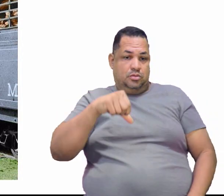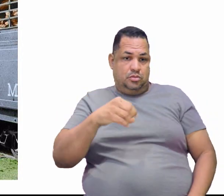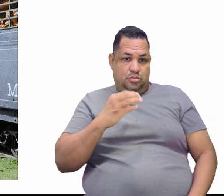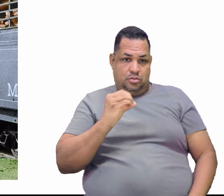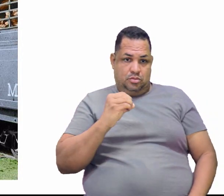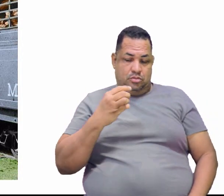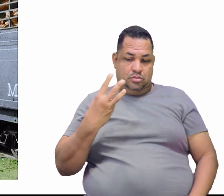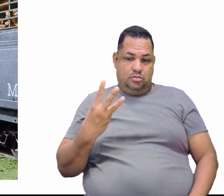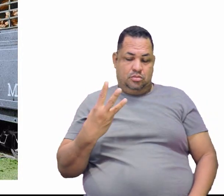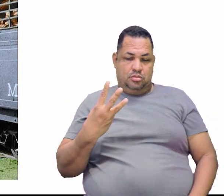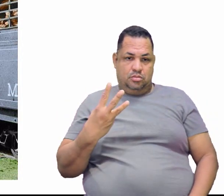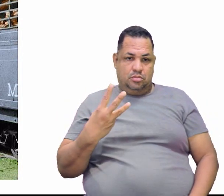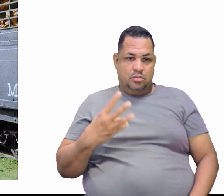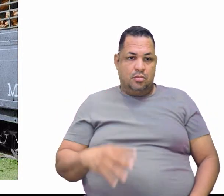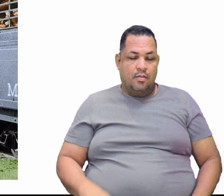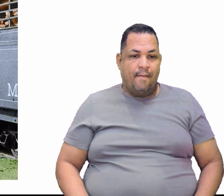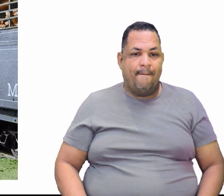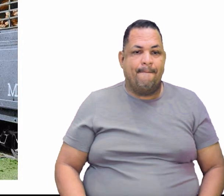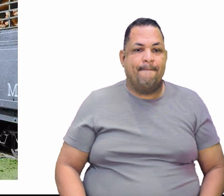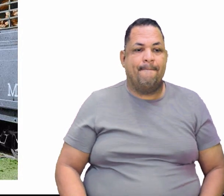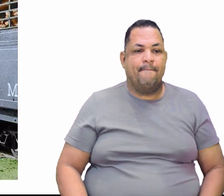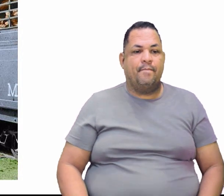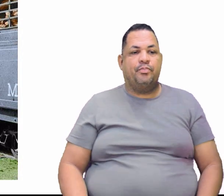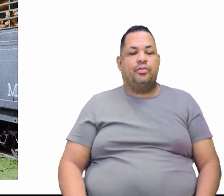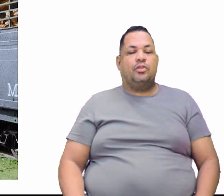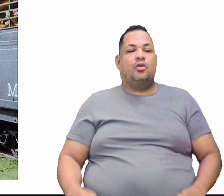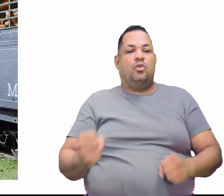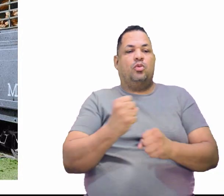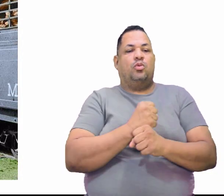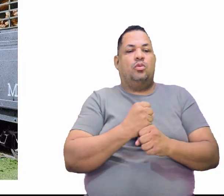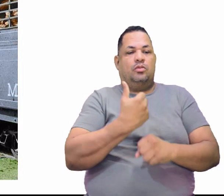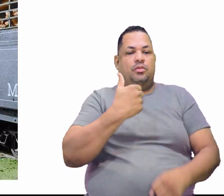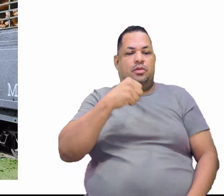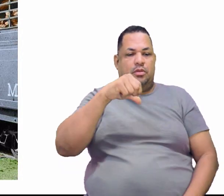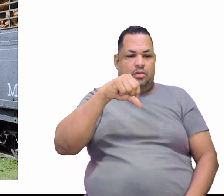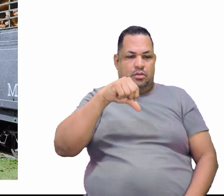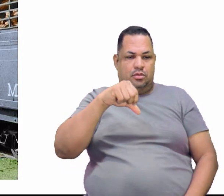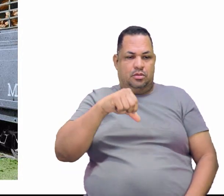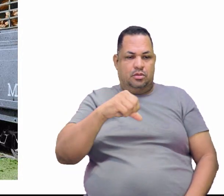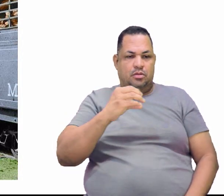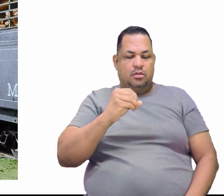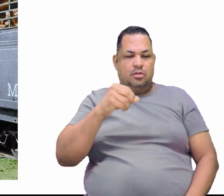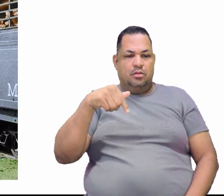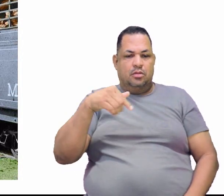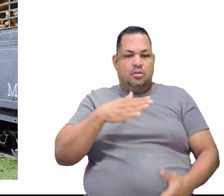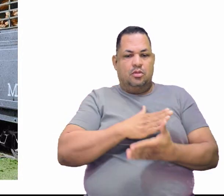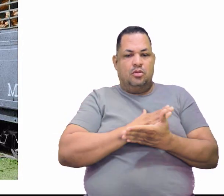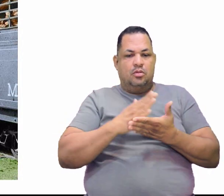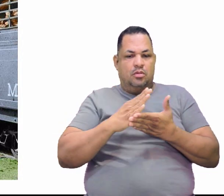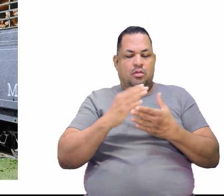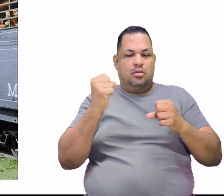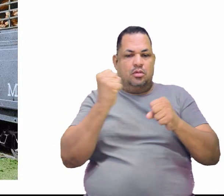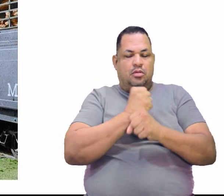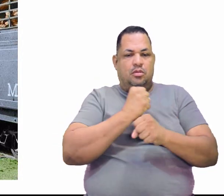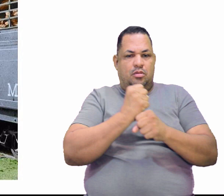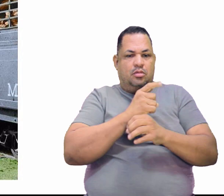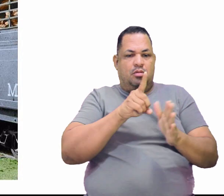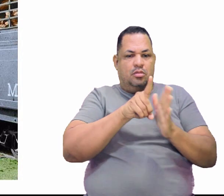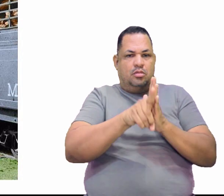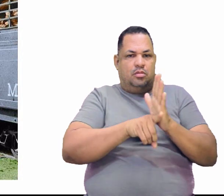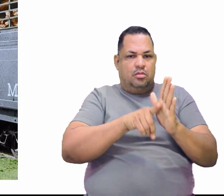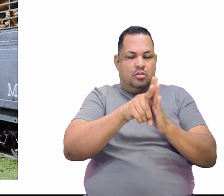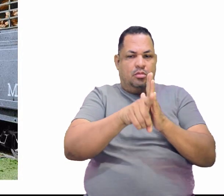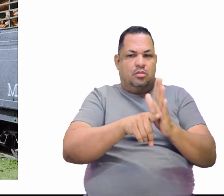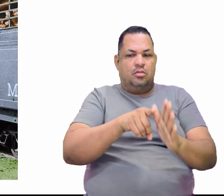1903. Em 1907, começa então a construção da ferrovia pela